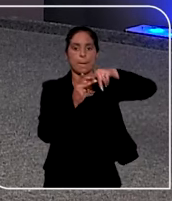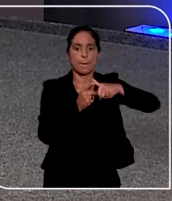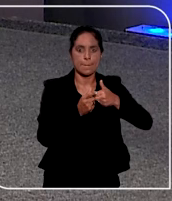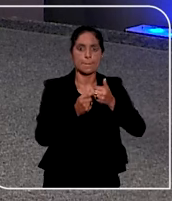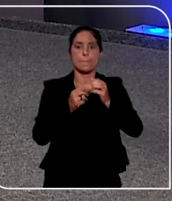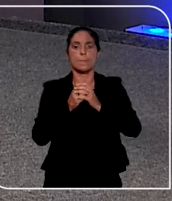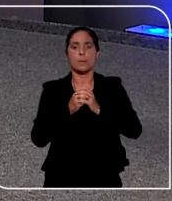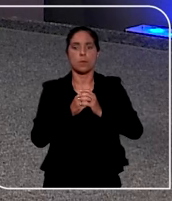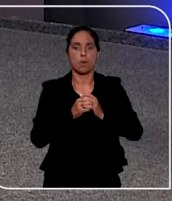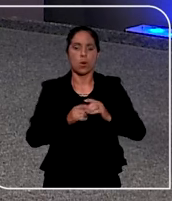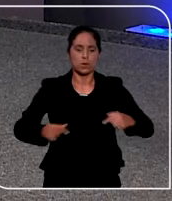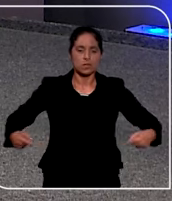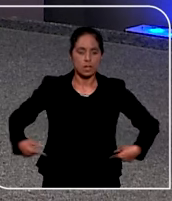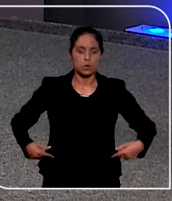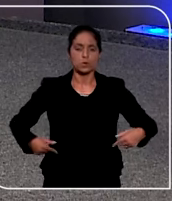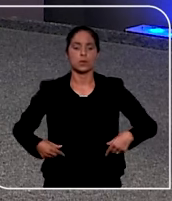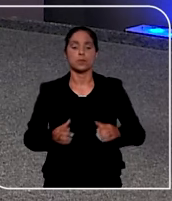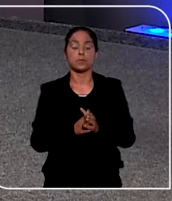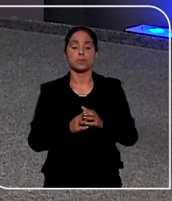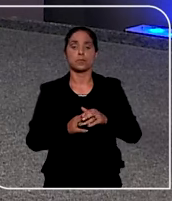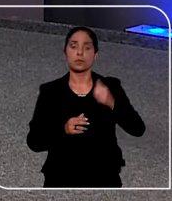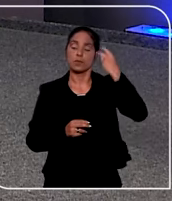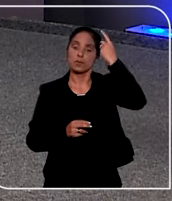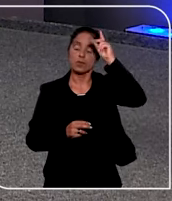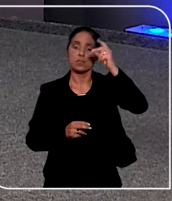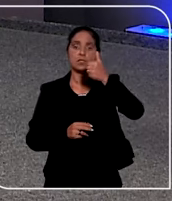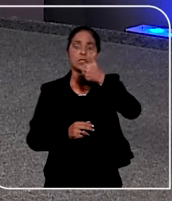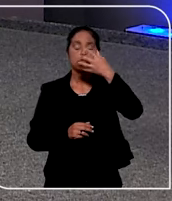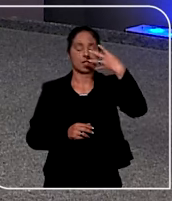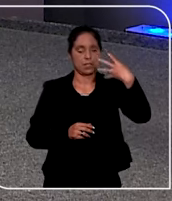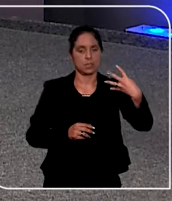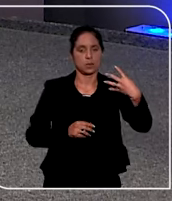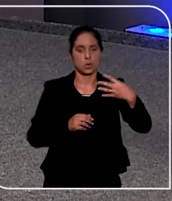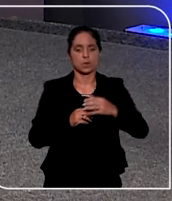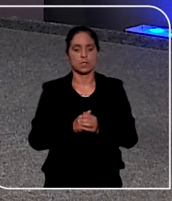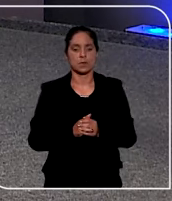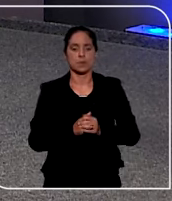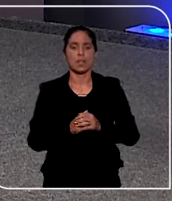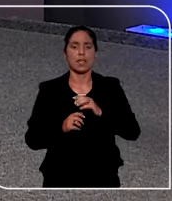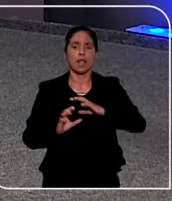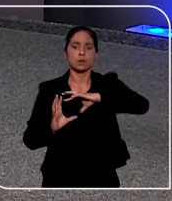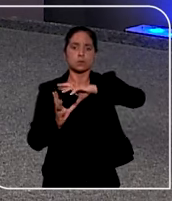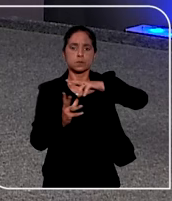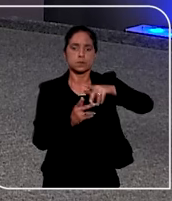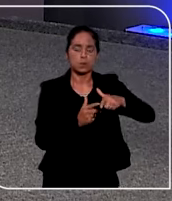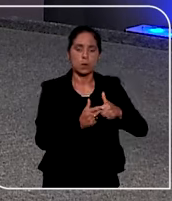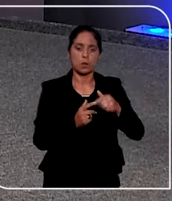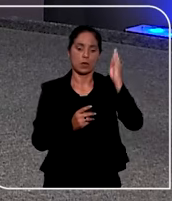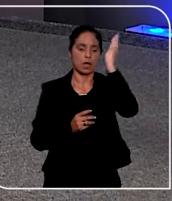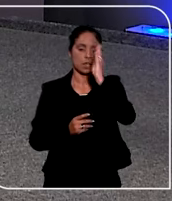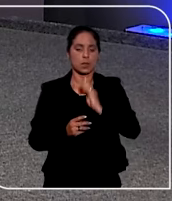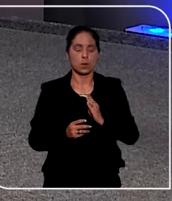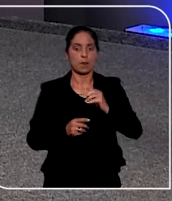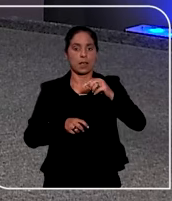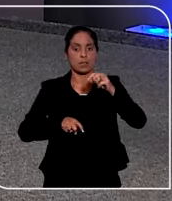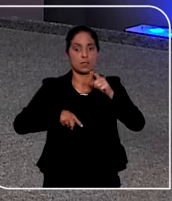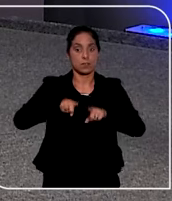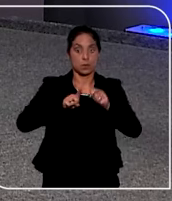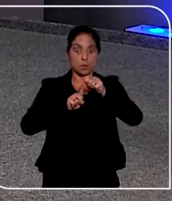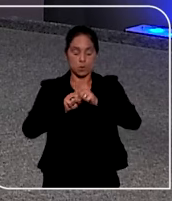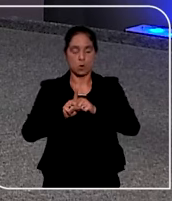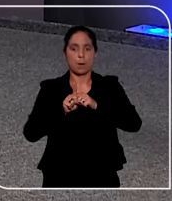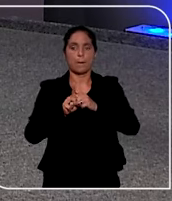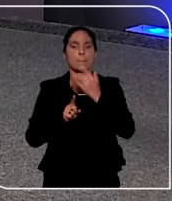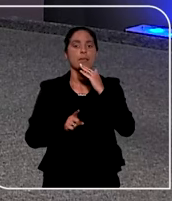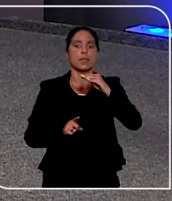do rim celebrado no último dia 14 a mobilização Nacional ocorre neste mês de